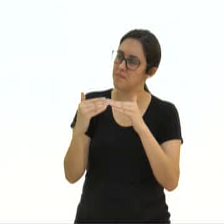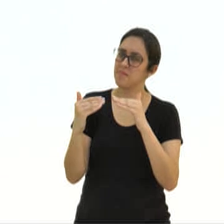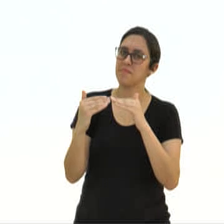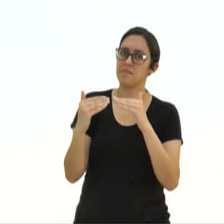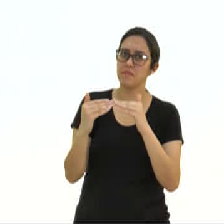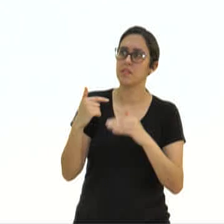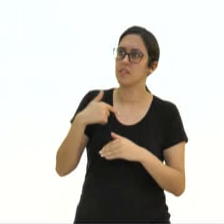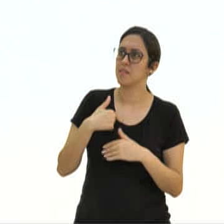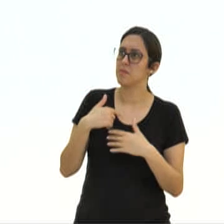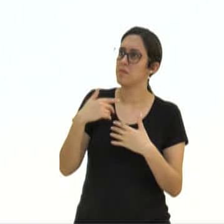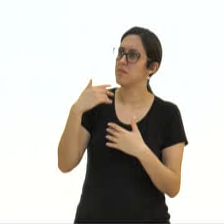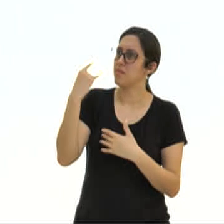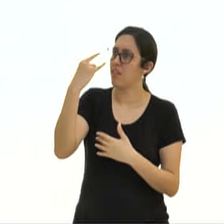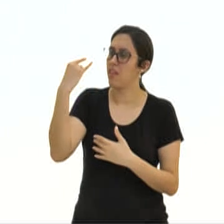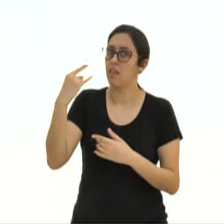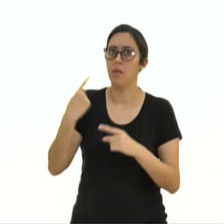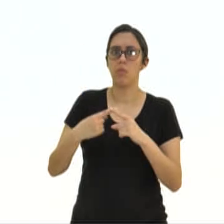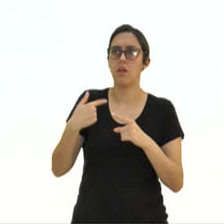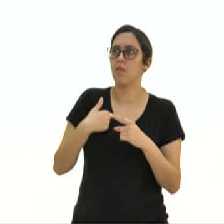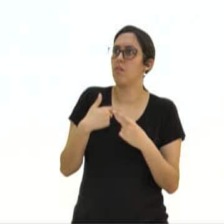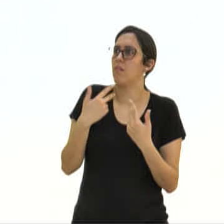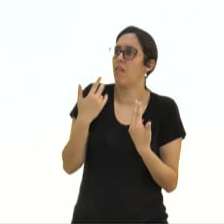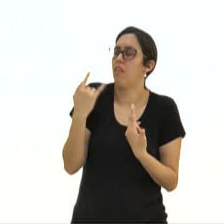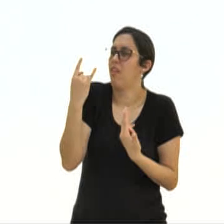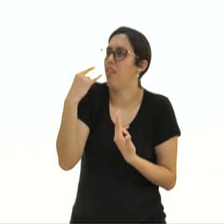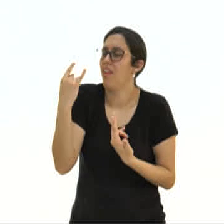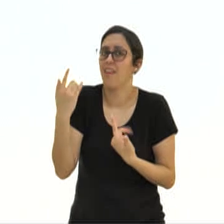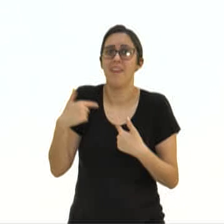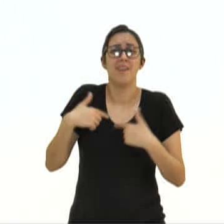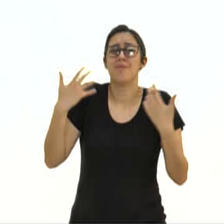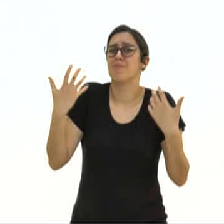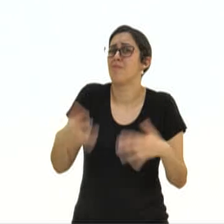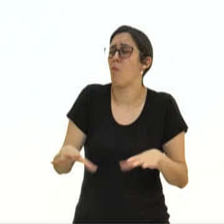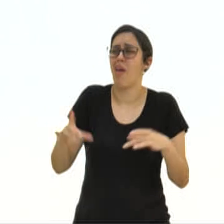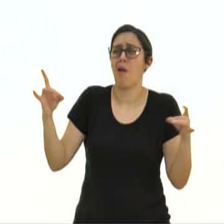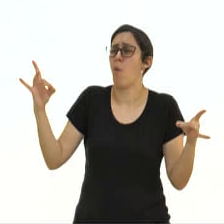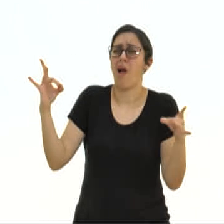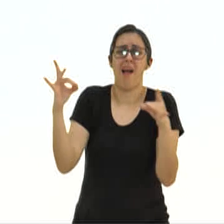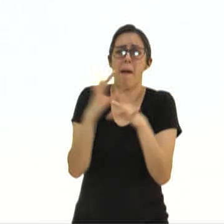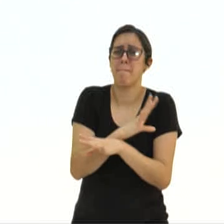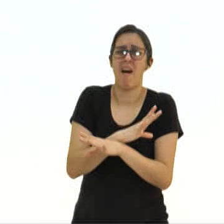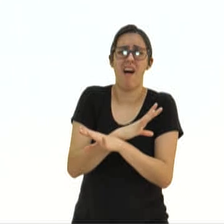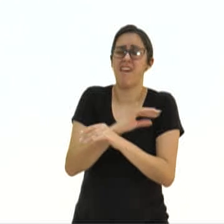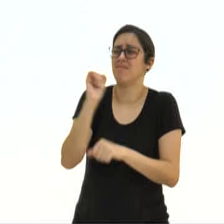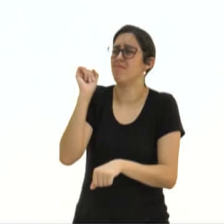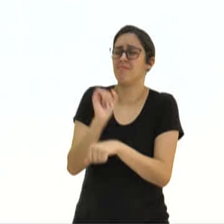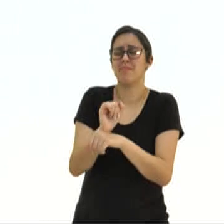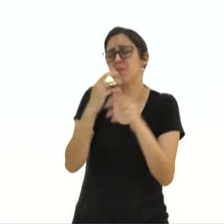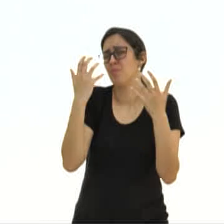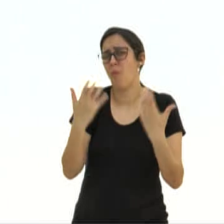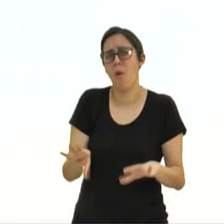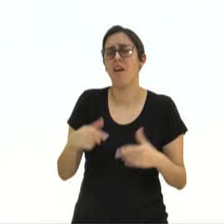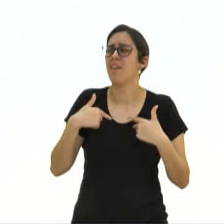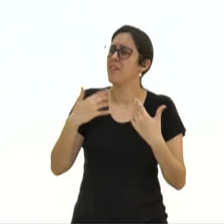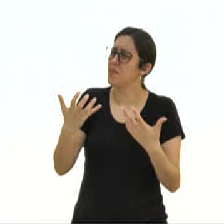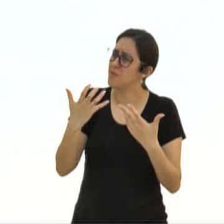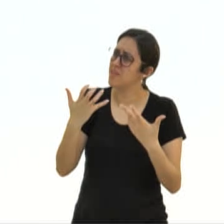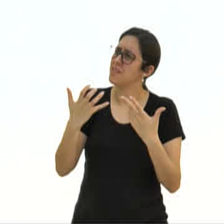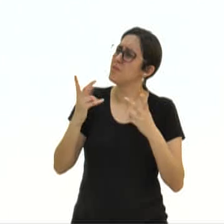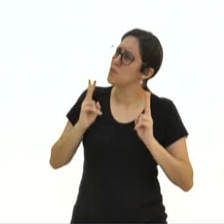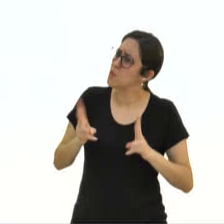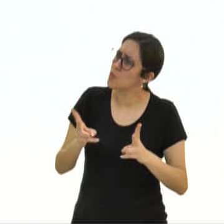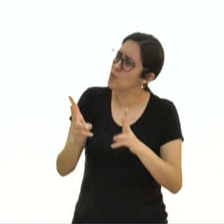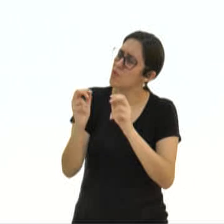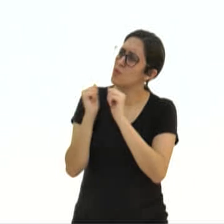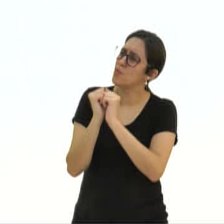e os sentidos. Queria e não queria acabar a conversação. Fazia esforço para arredar os olhos